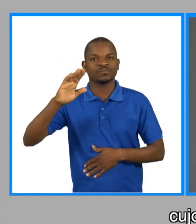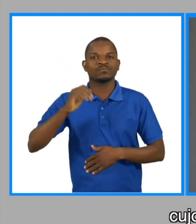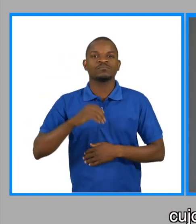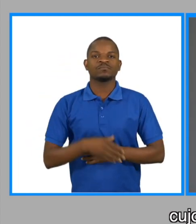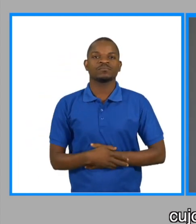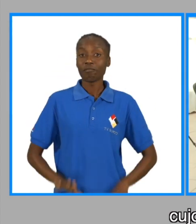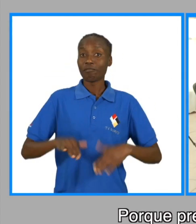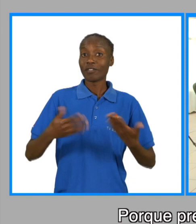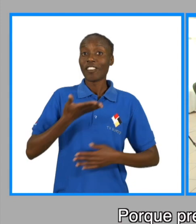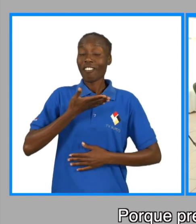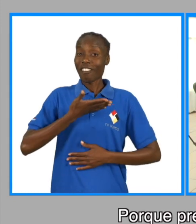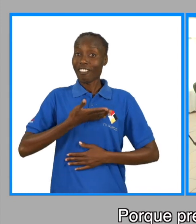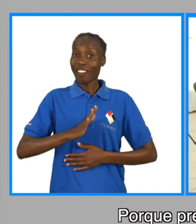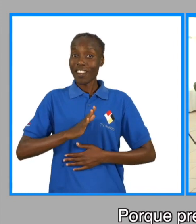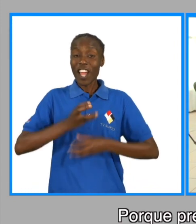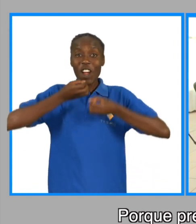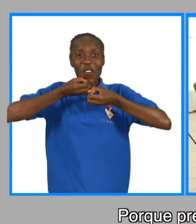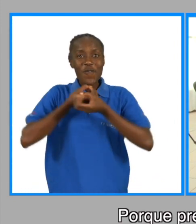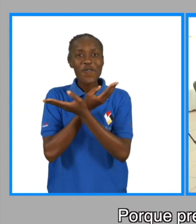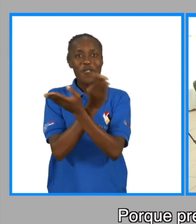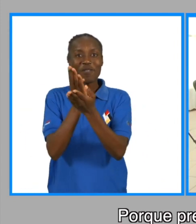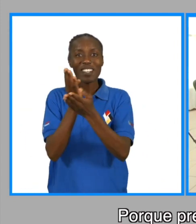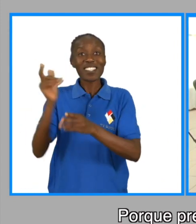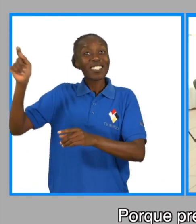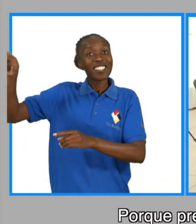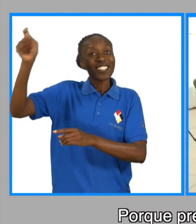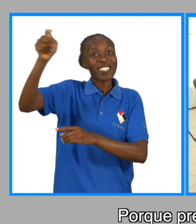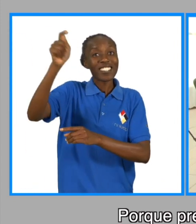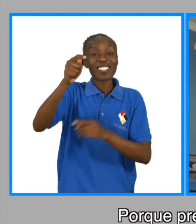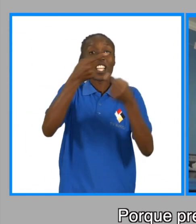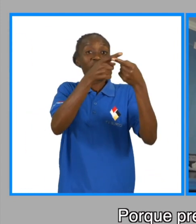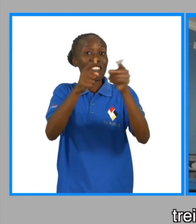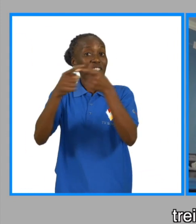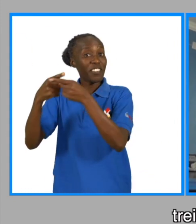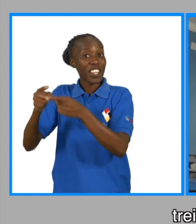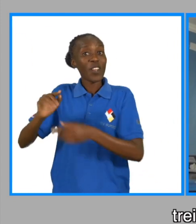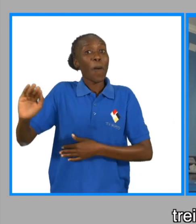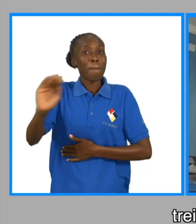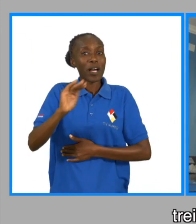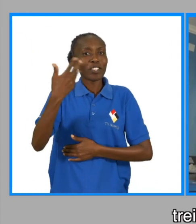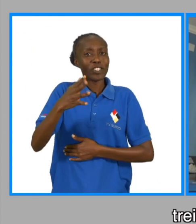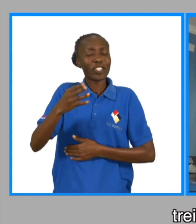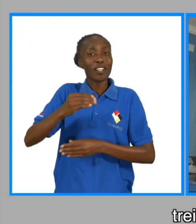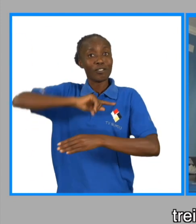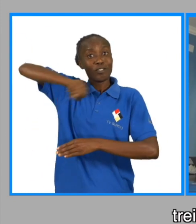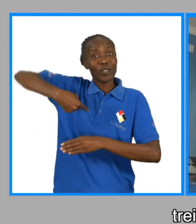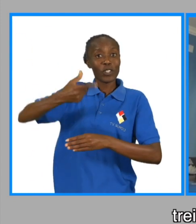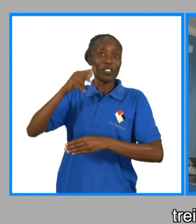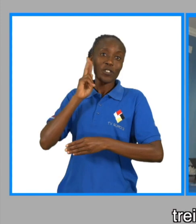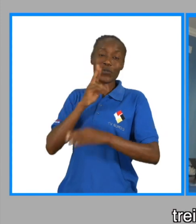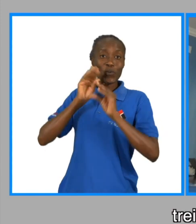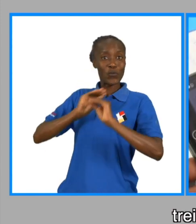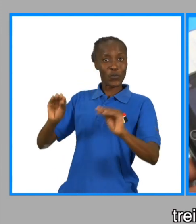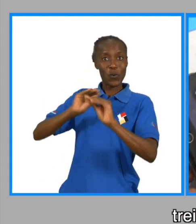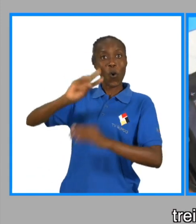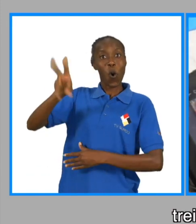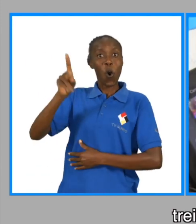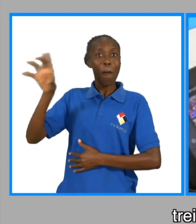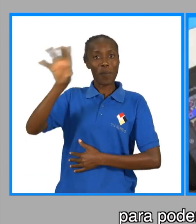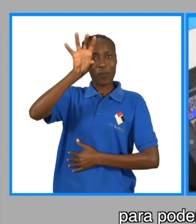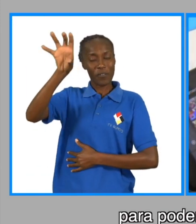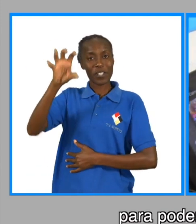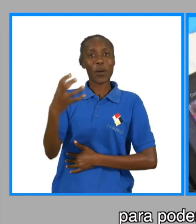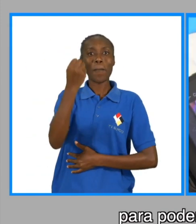estendem a todo o país. Porque pretendemos que a informação chegue de todos os lados, treinamos jovens surdos de outras partes do